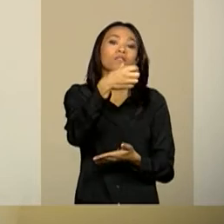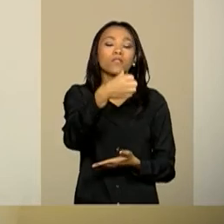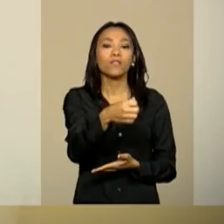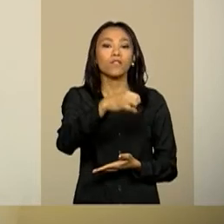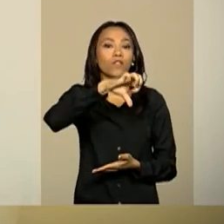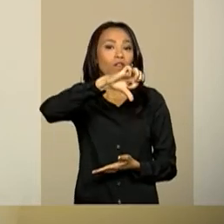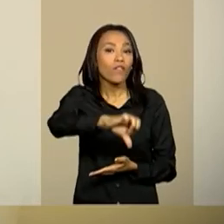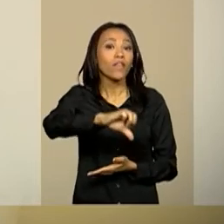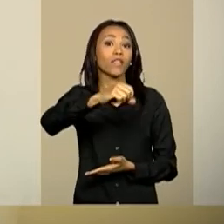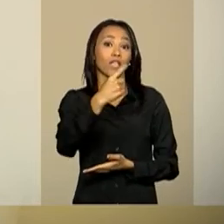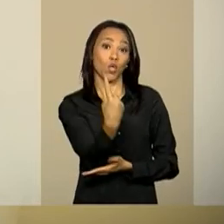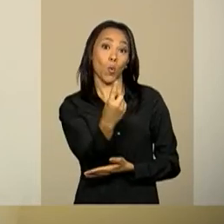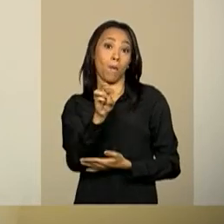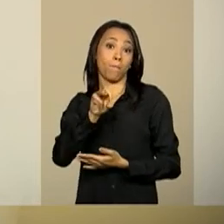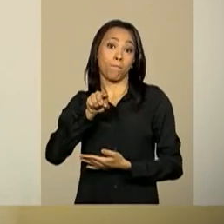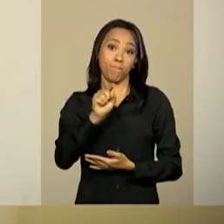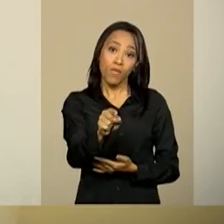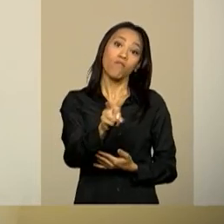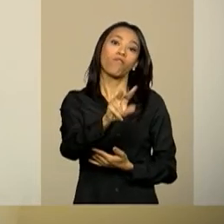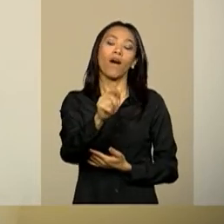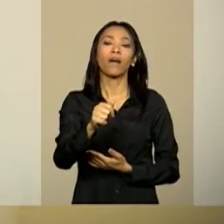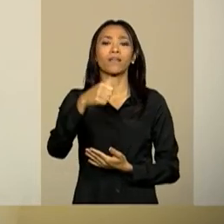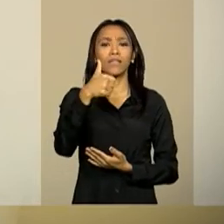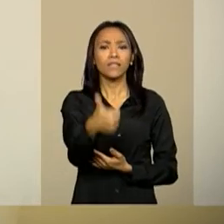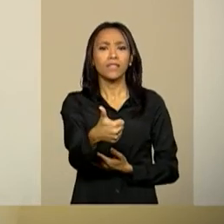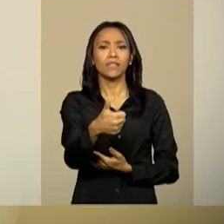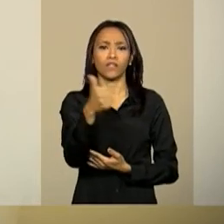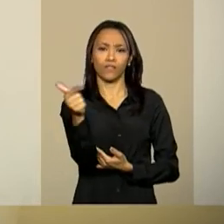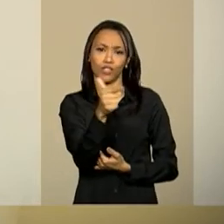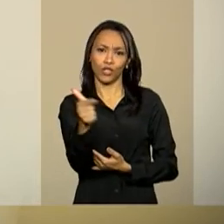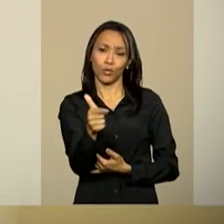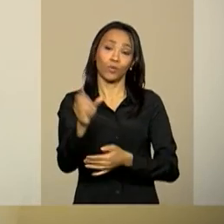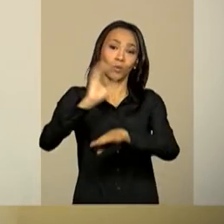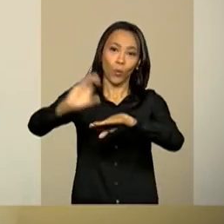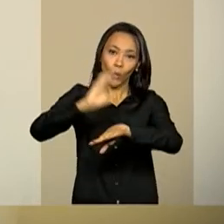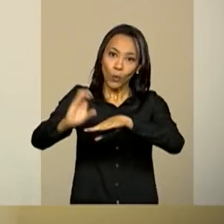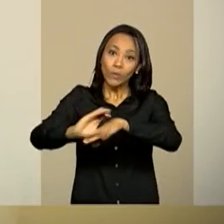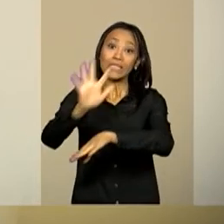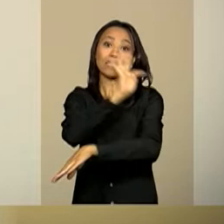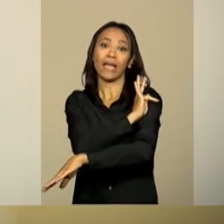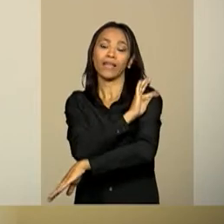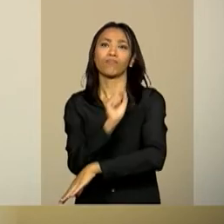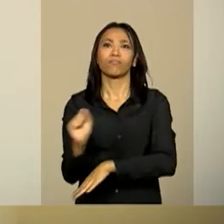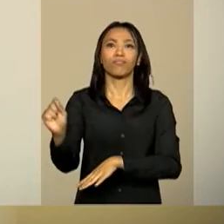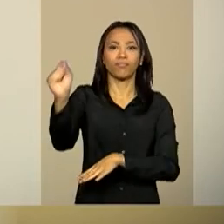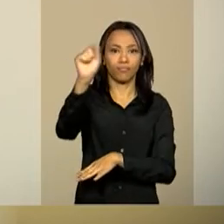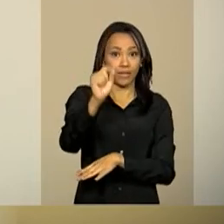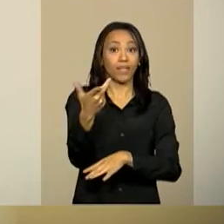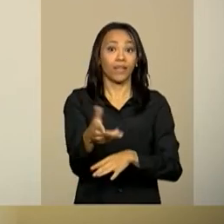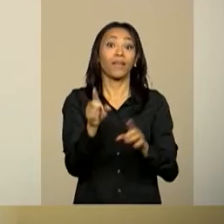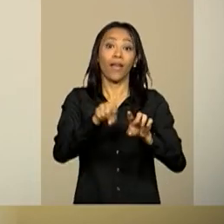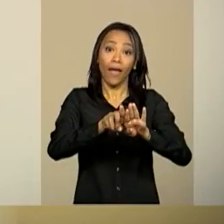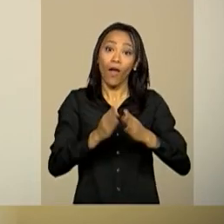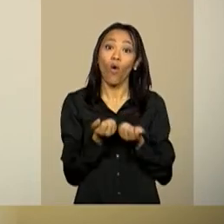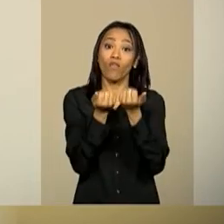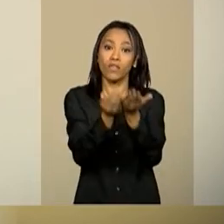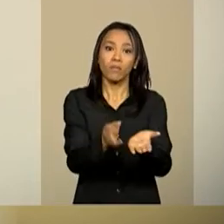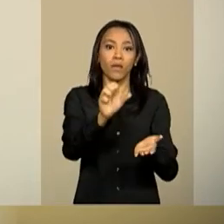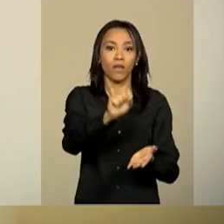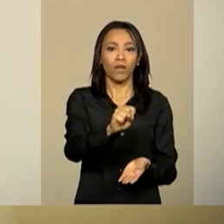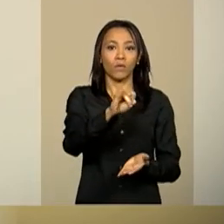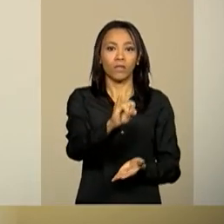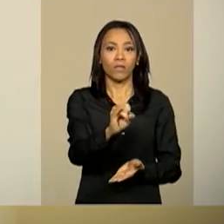291 uma mil vagas em 122 cursos técnicos que oferecemos pelo Sisutec o